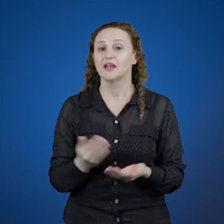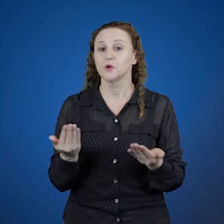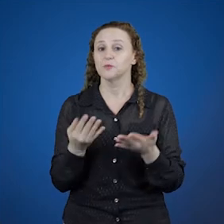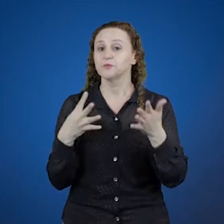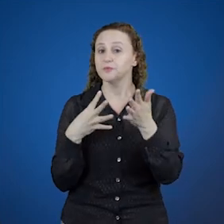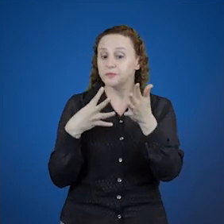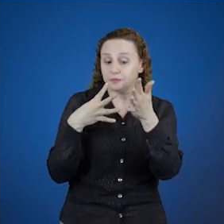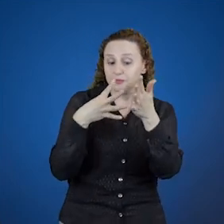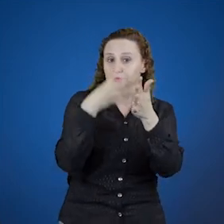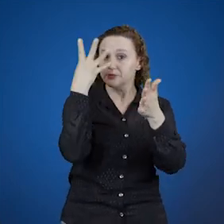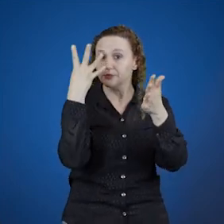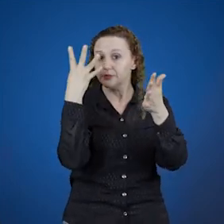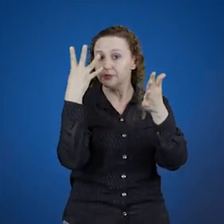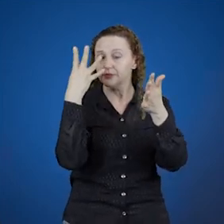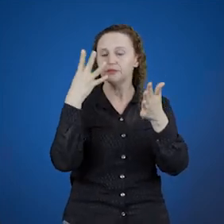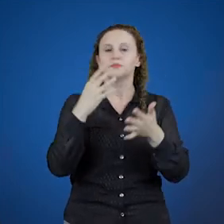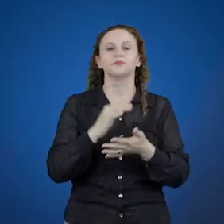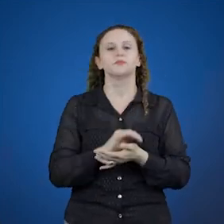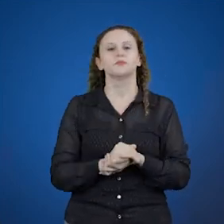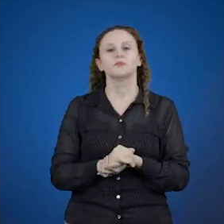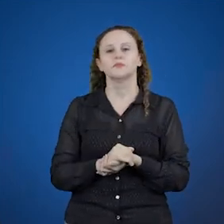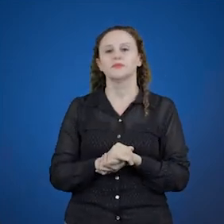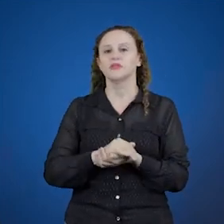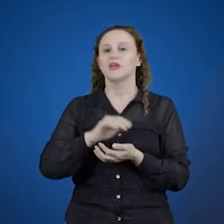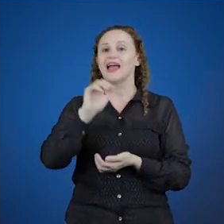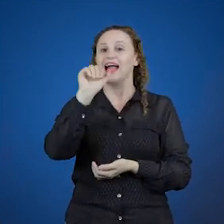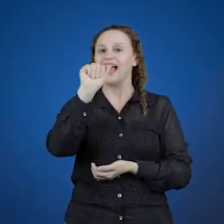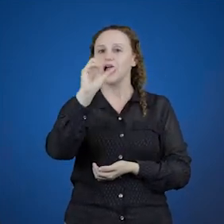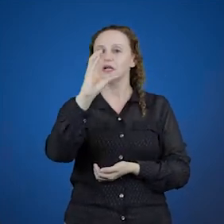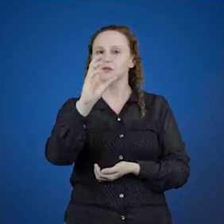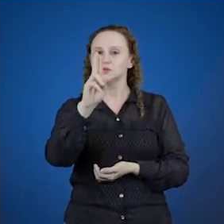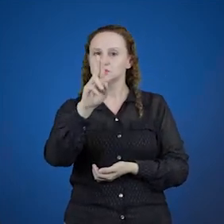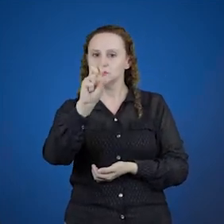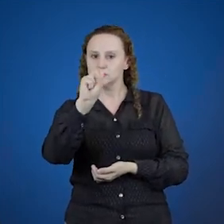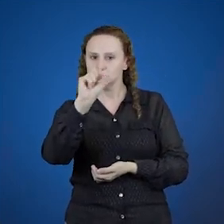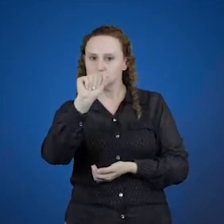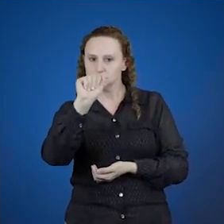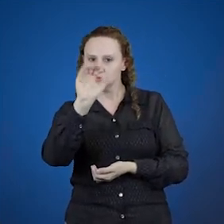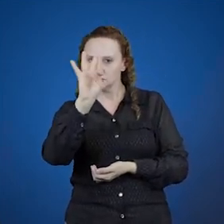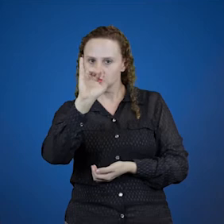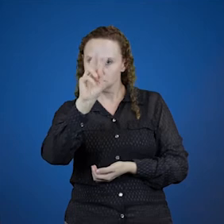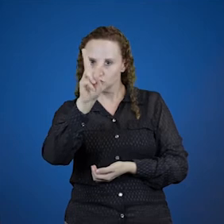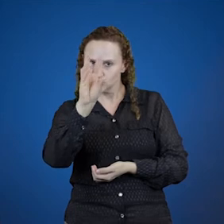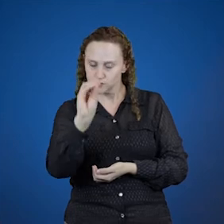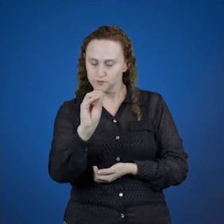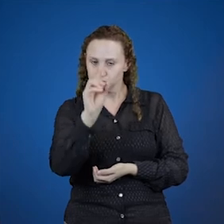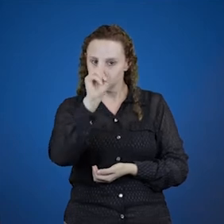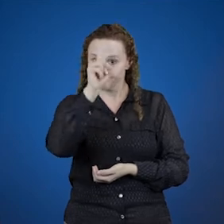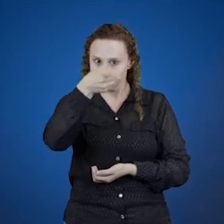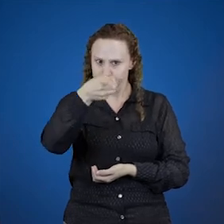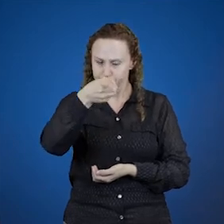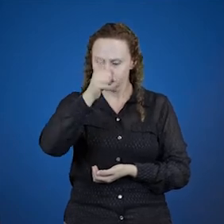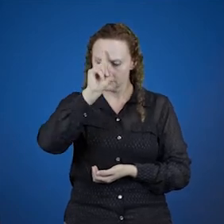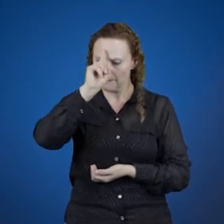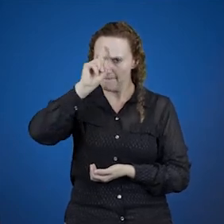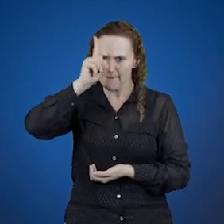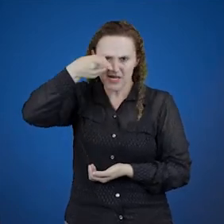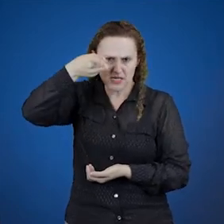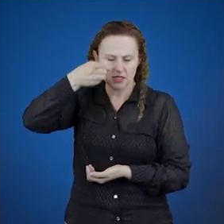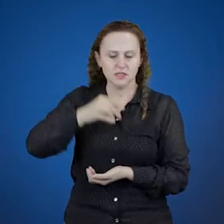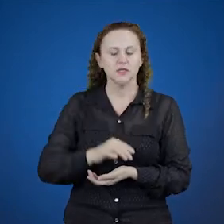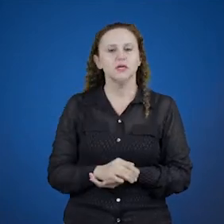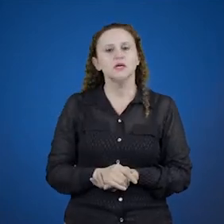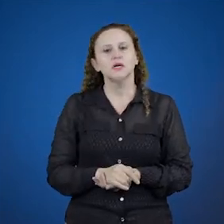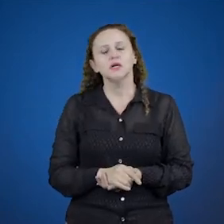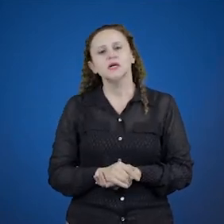quarto caso Latino se chama acusativo e o acusativo